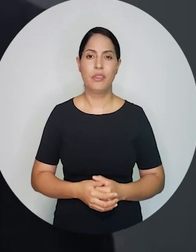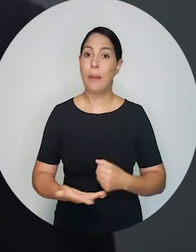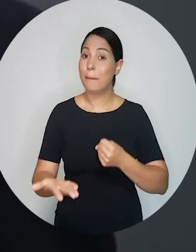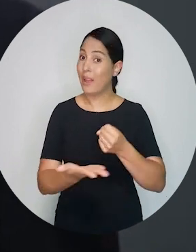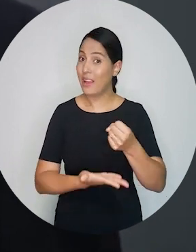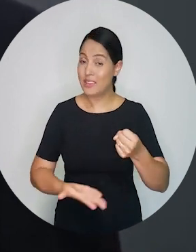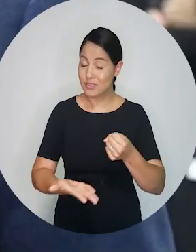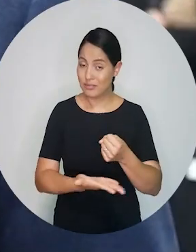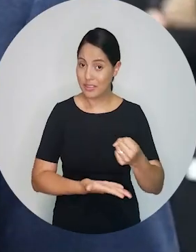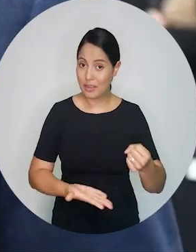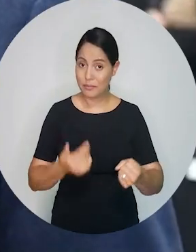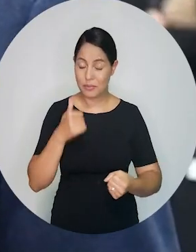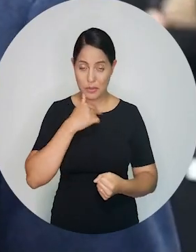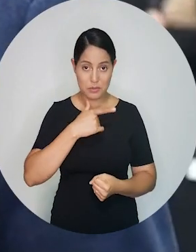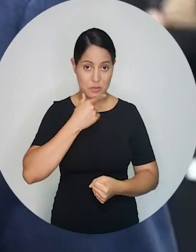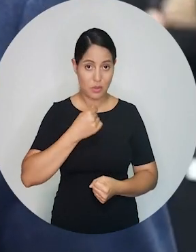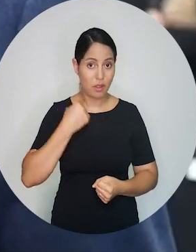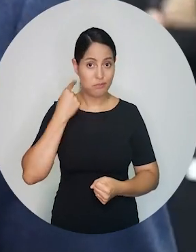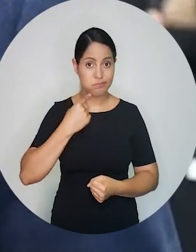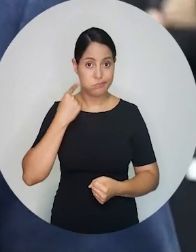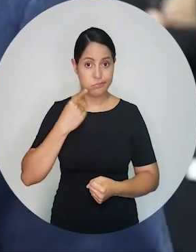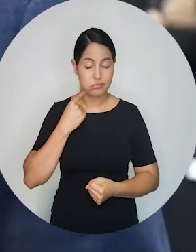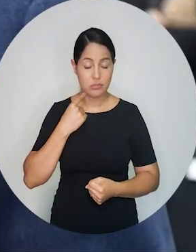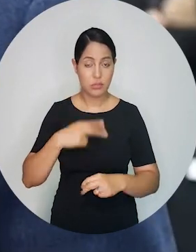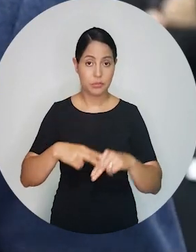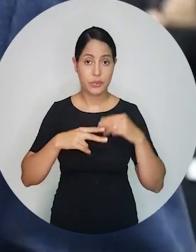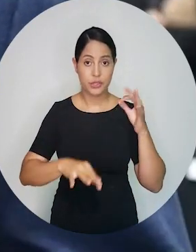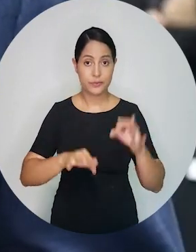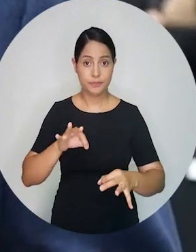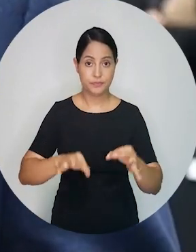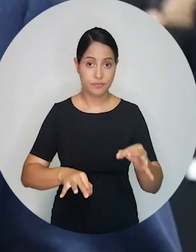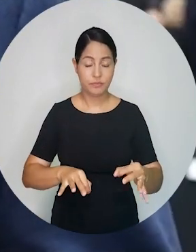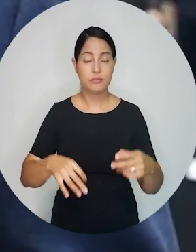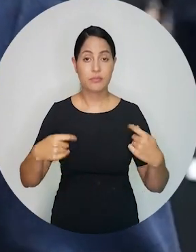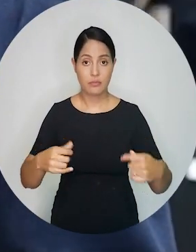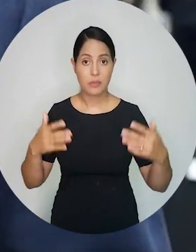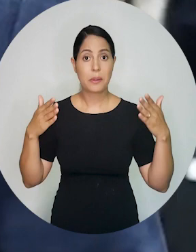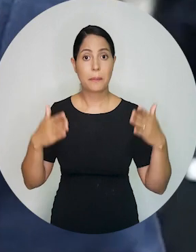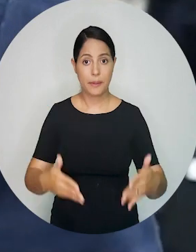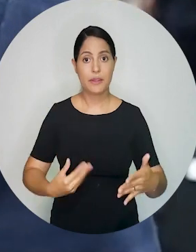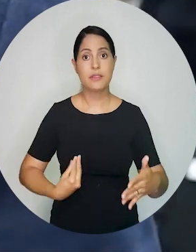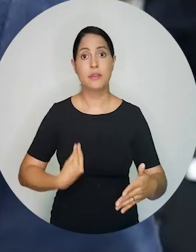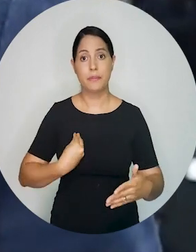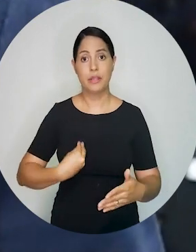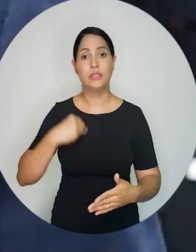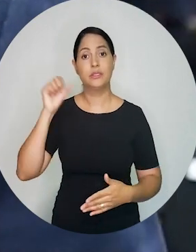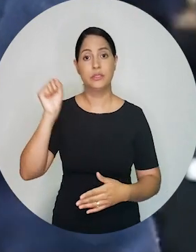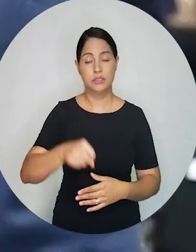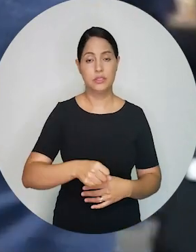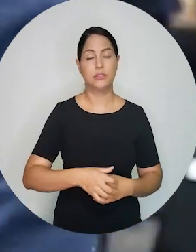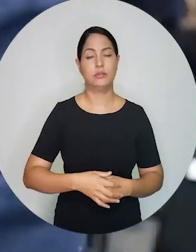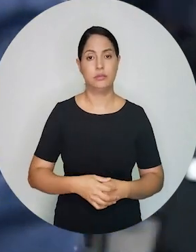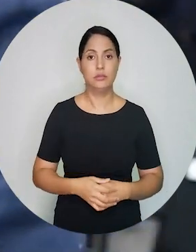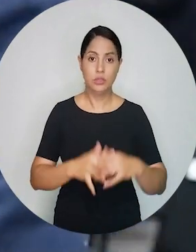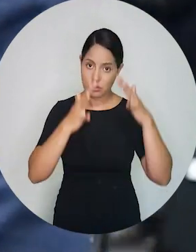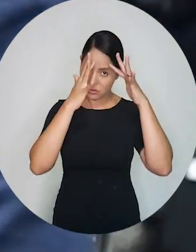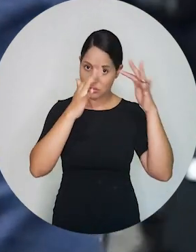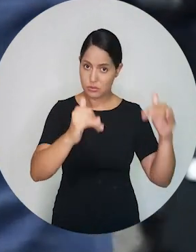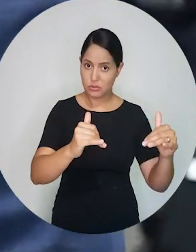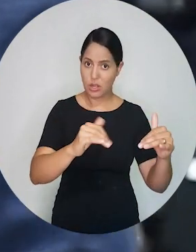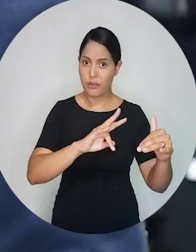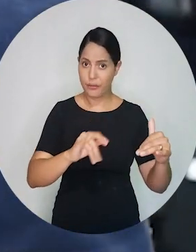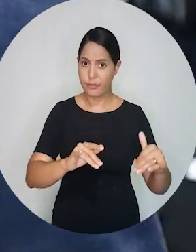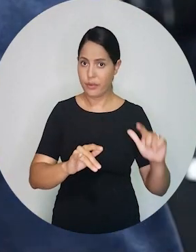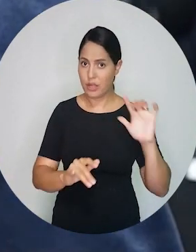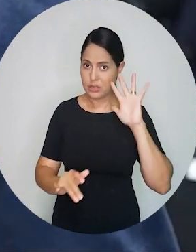equidade, transparência. É fundamental, né, que os advogados, os indispensáveis, a administração da justiça participem